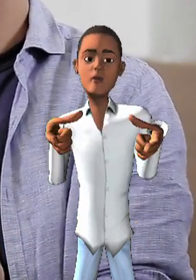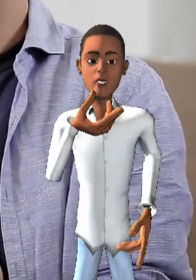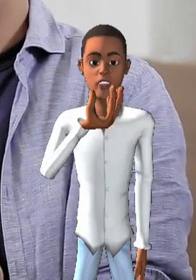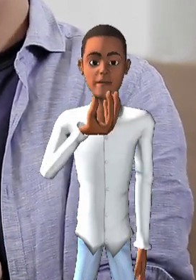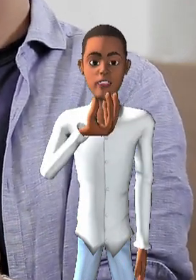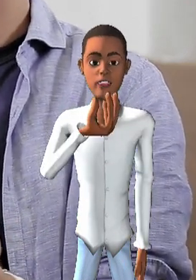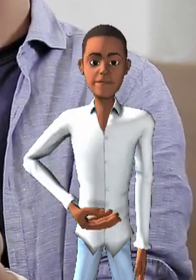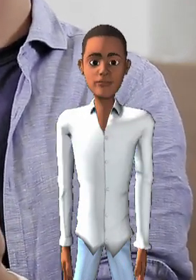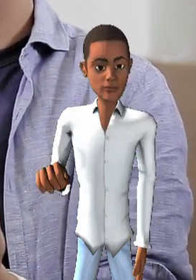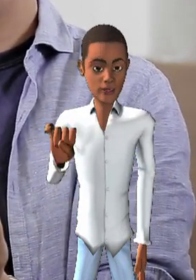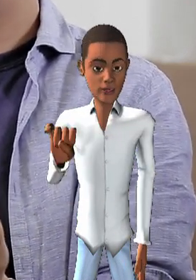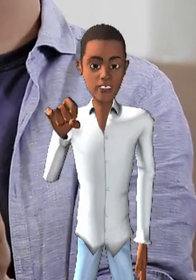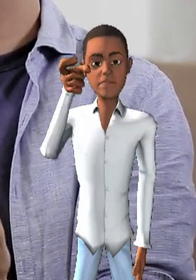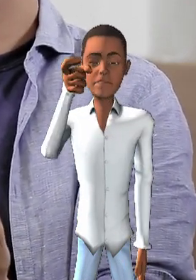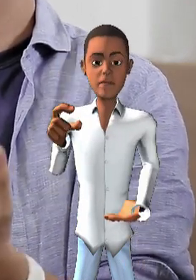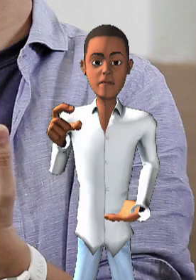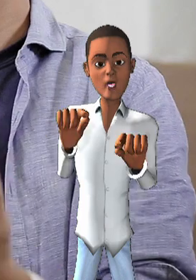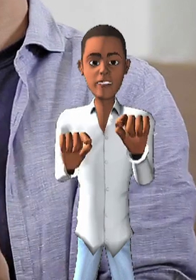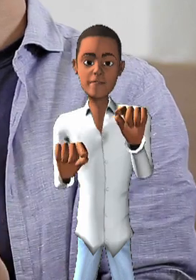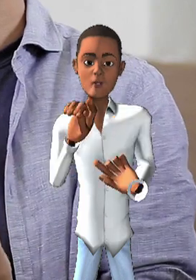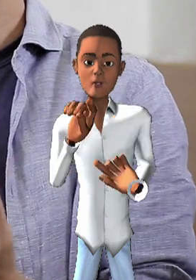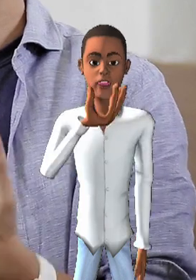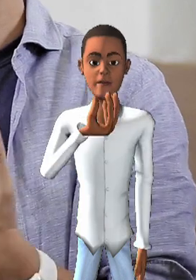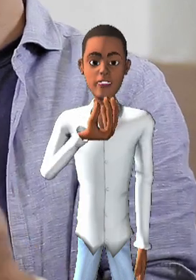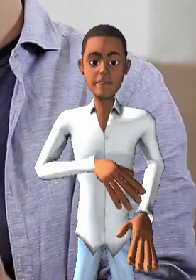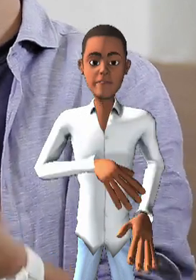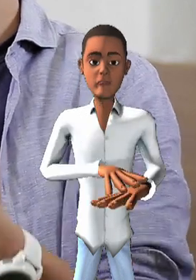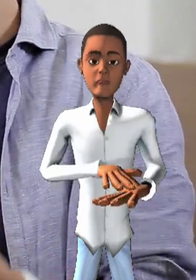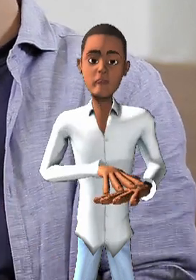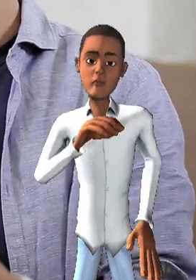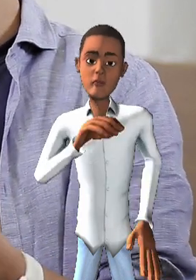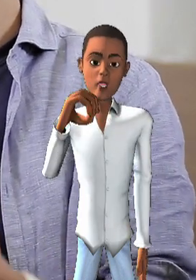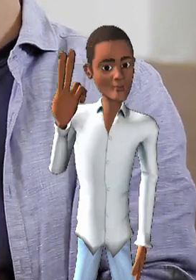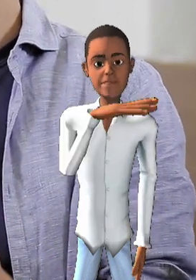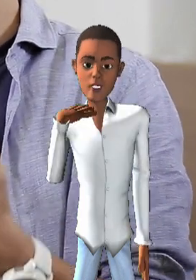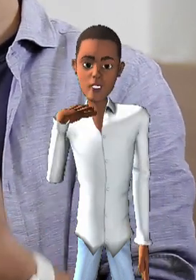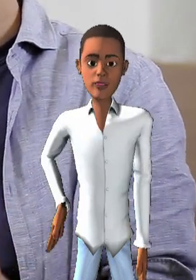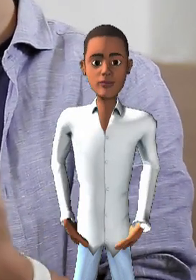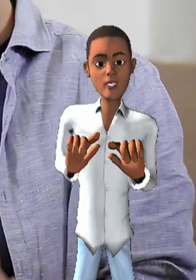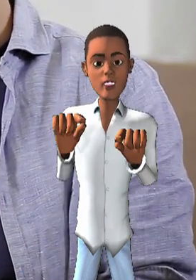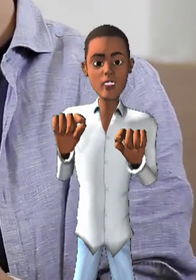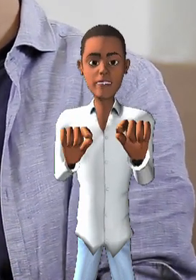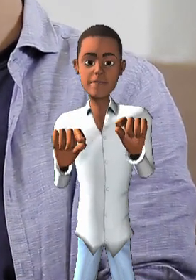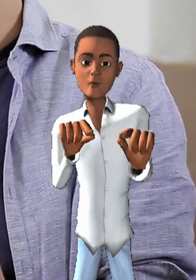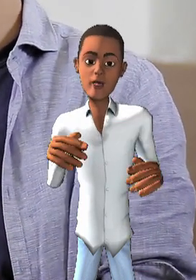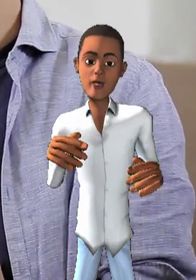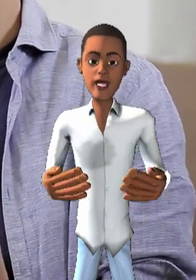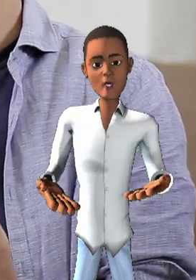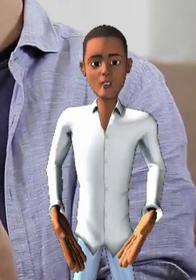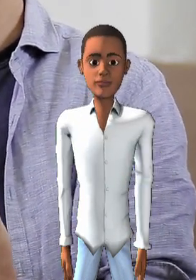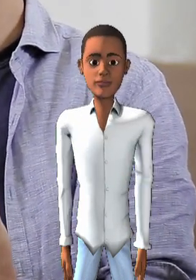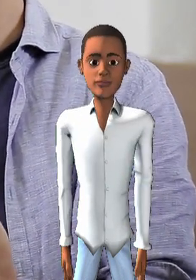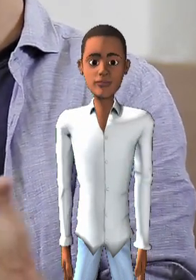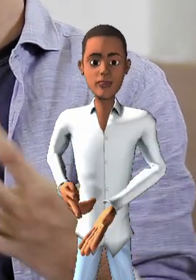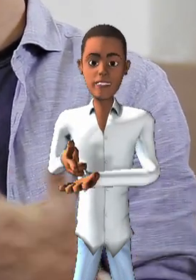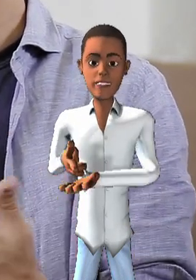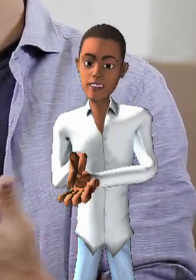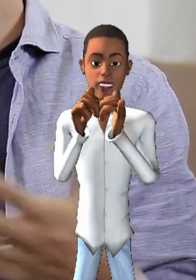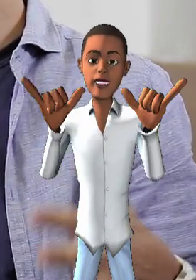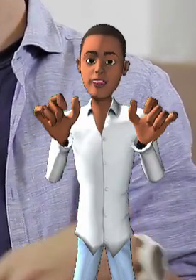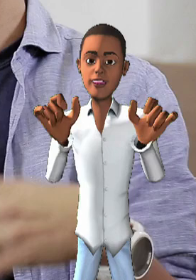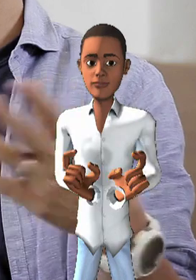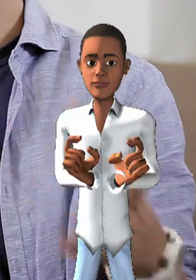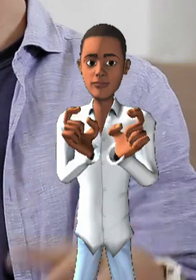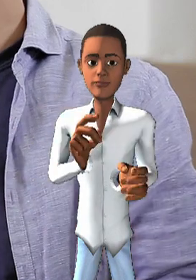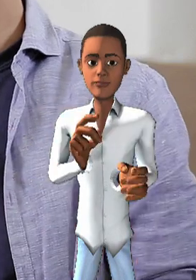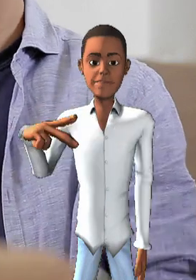composta por homens. Quando você pensa as causas de adoecimento e de morte dos homens, do que é que os homens morrem e adoecem? A gente está vendo o